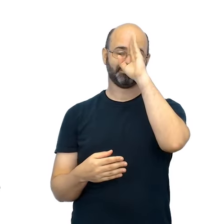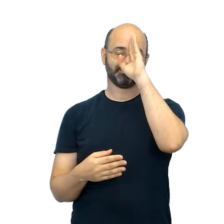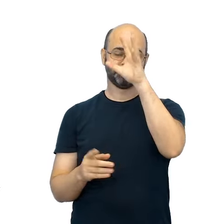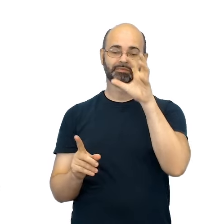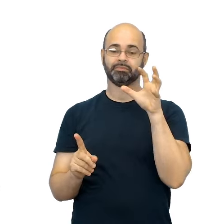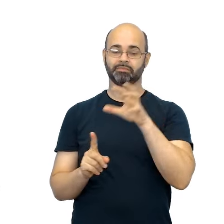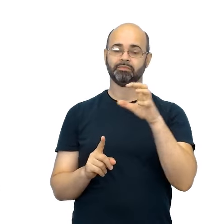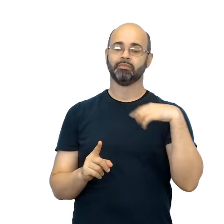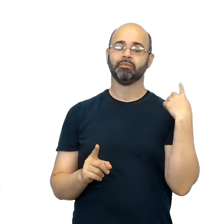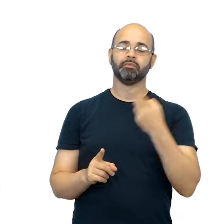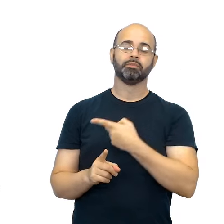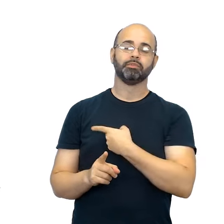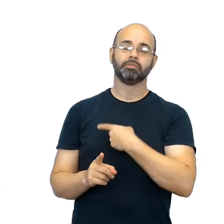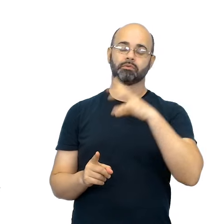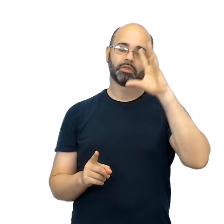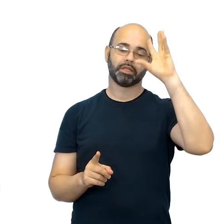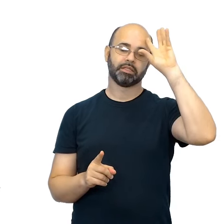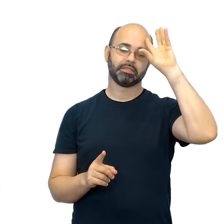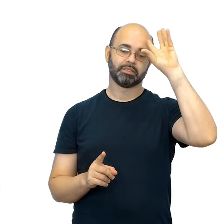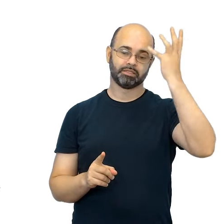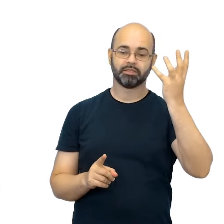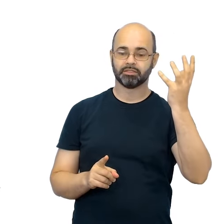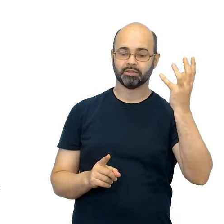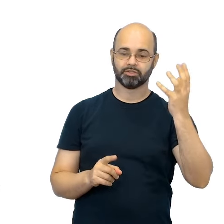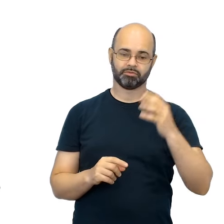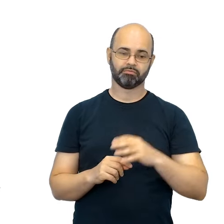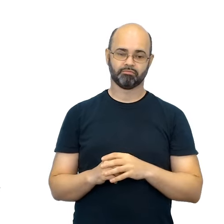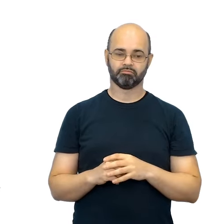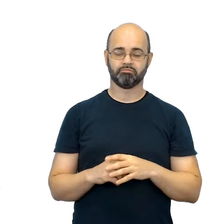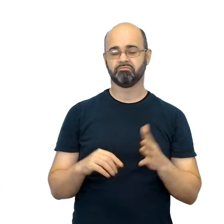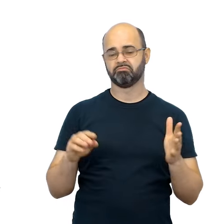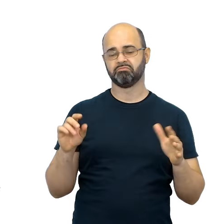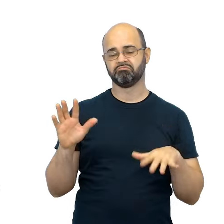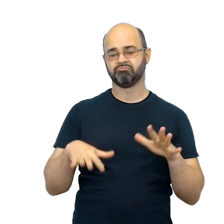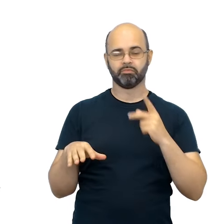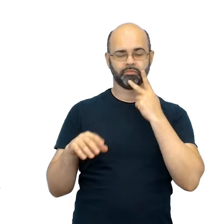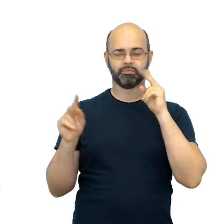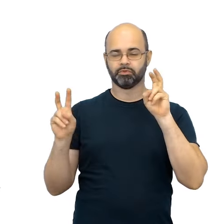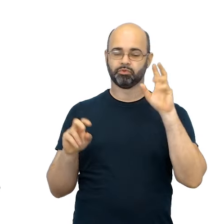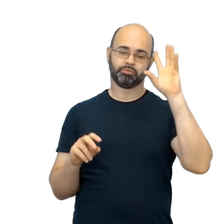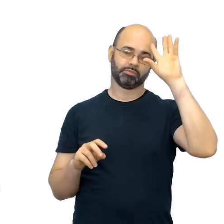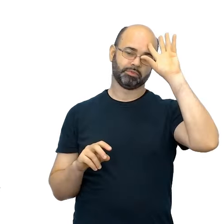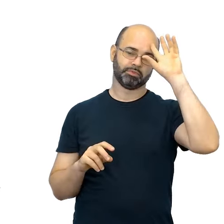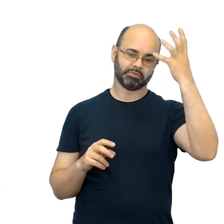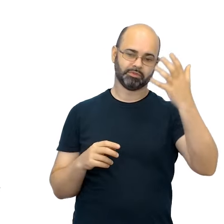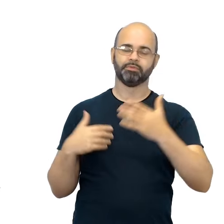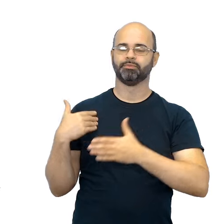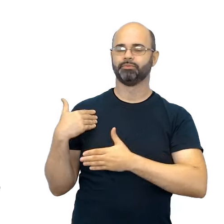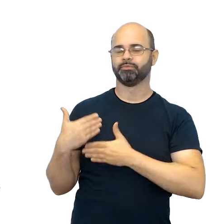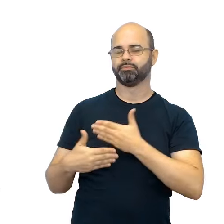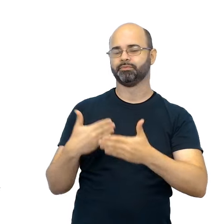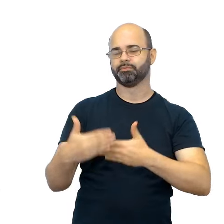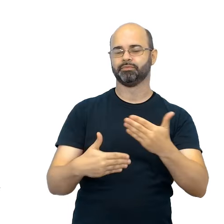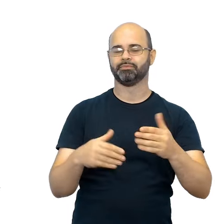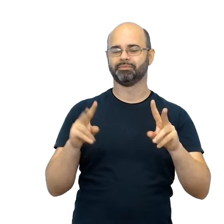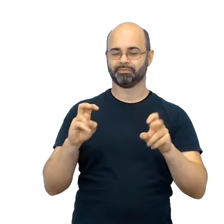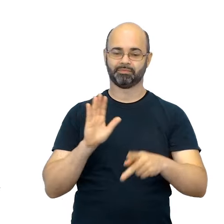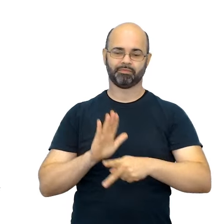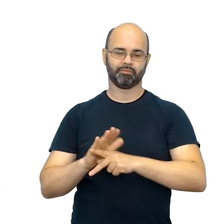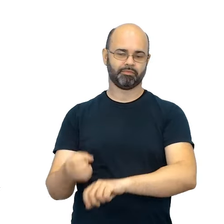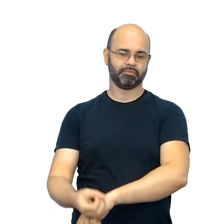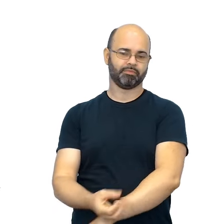nossa tomada de decisão. E quando eu estou falando aqui de tomada de decisão do processo